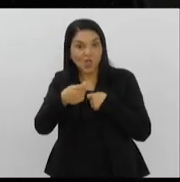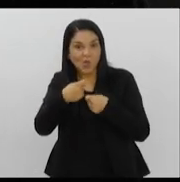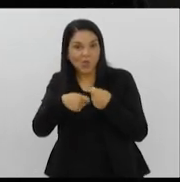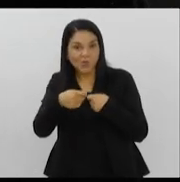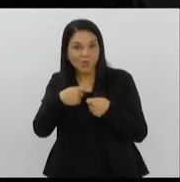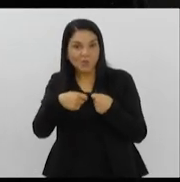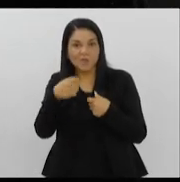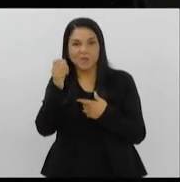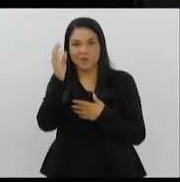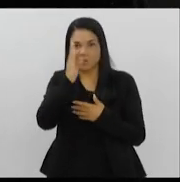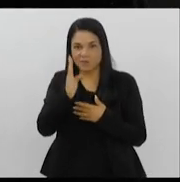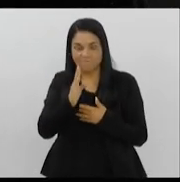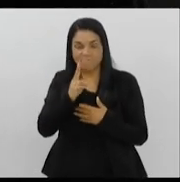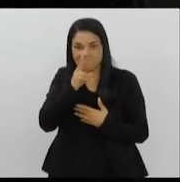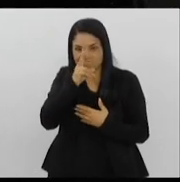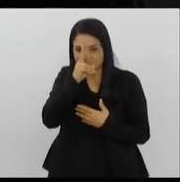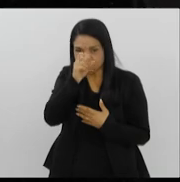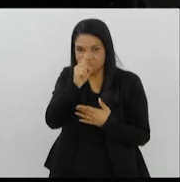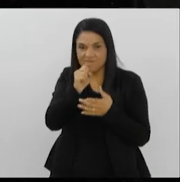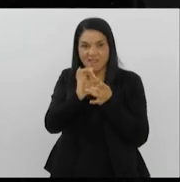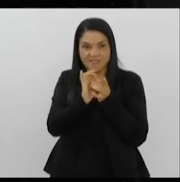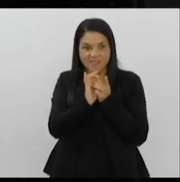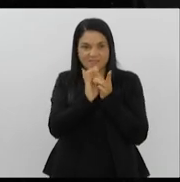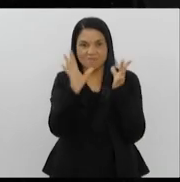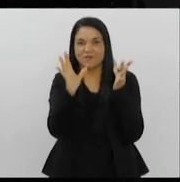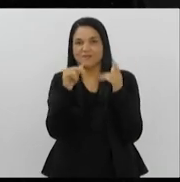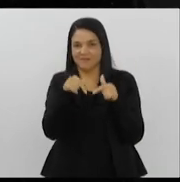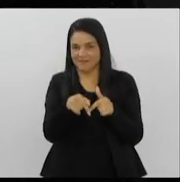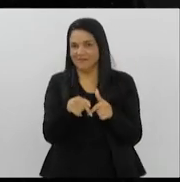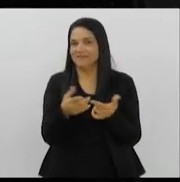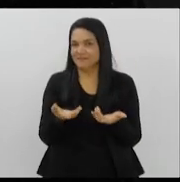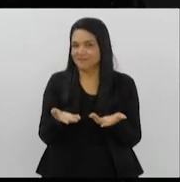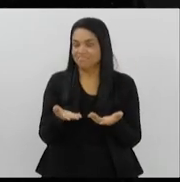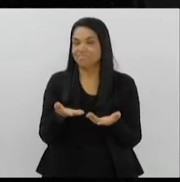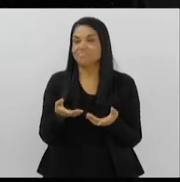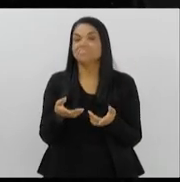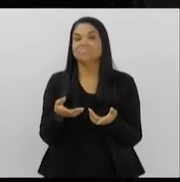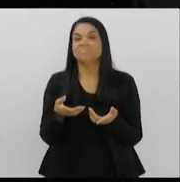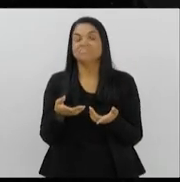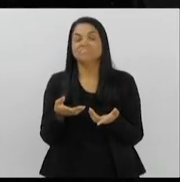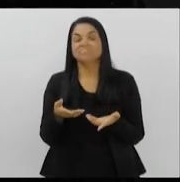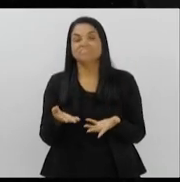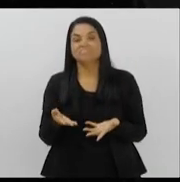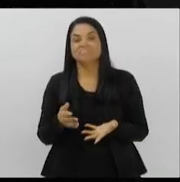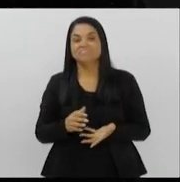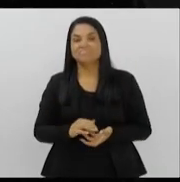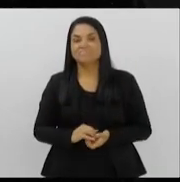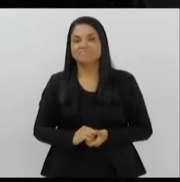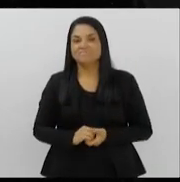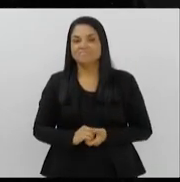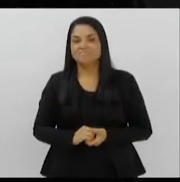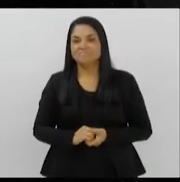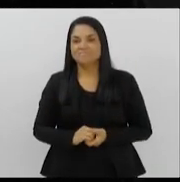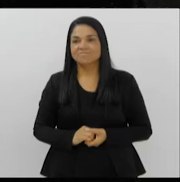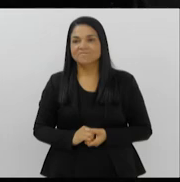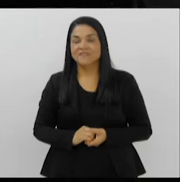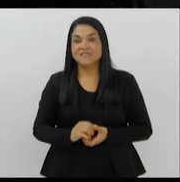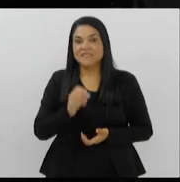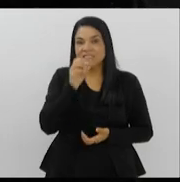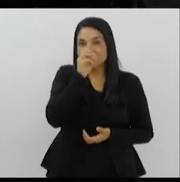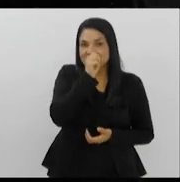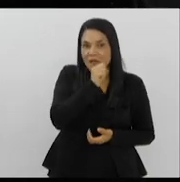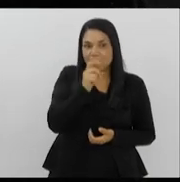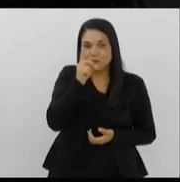fortaleceria a democracia, né? E esse final de semana